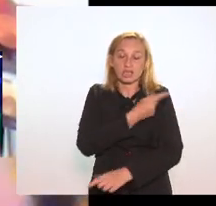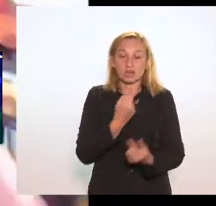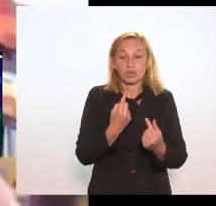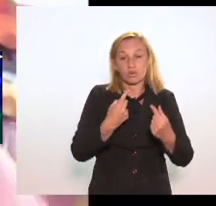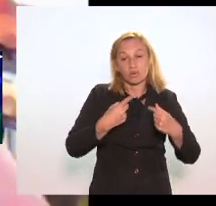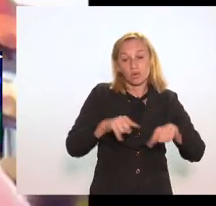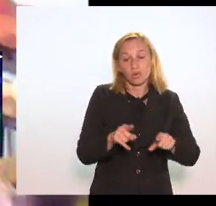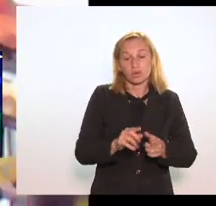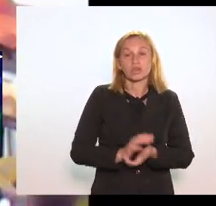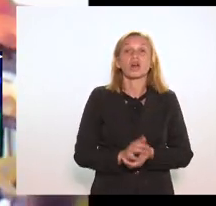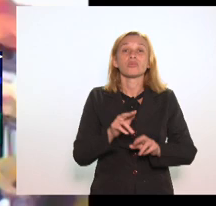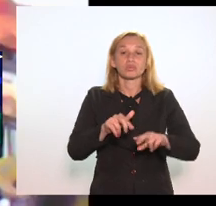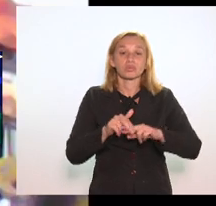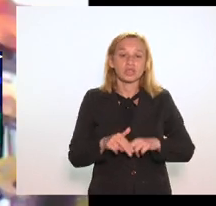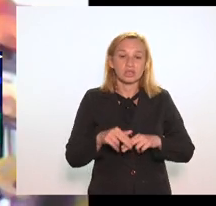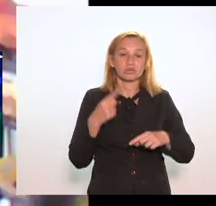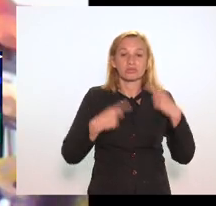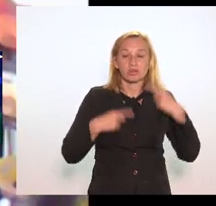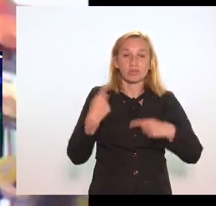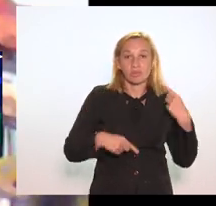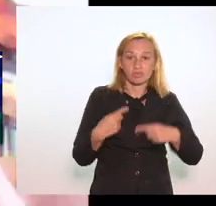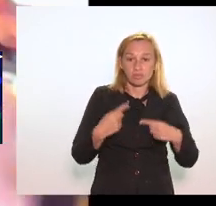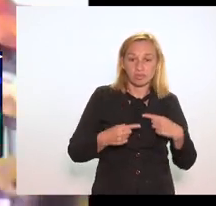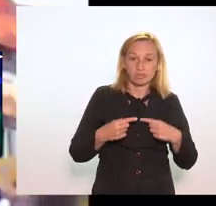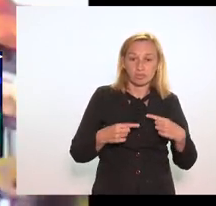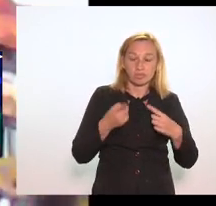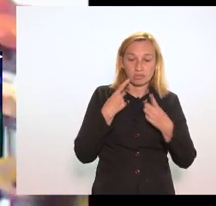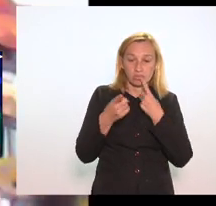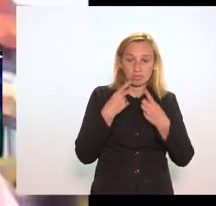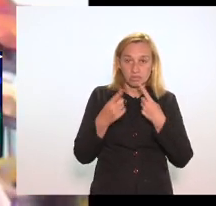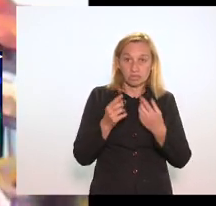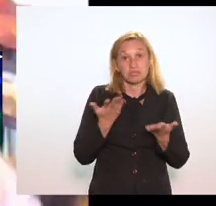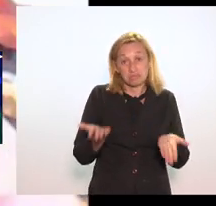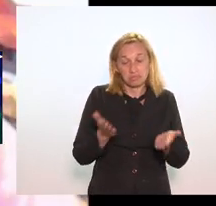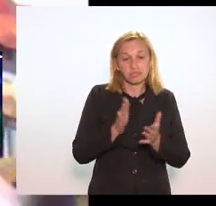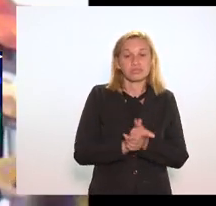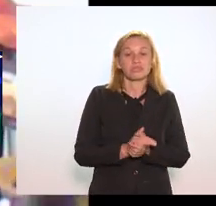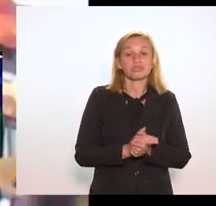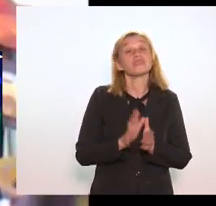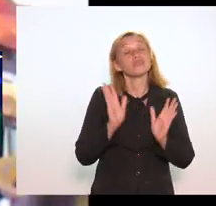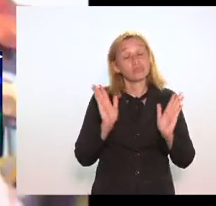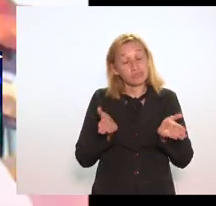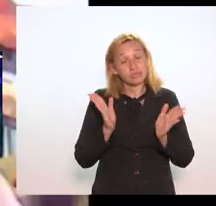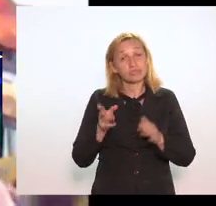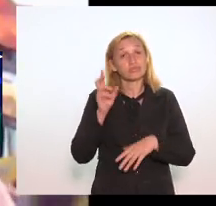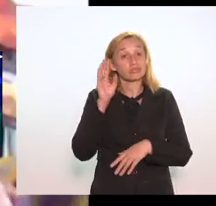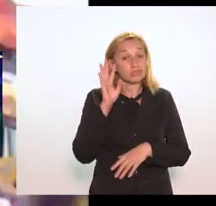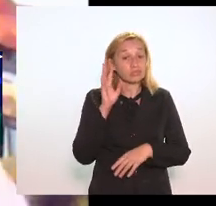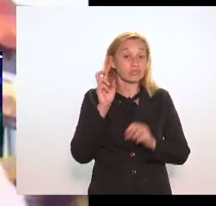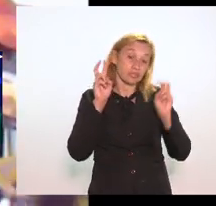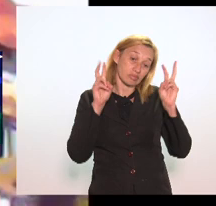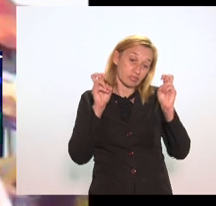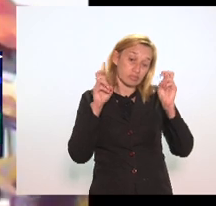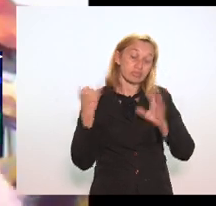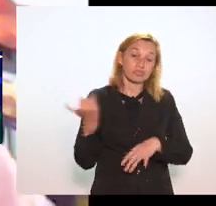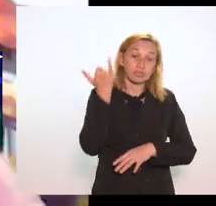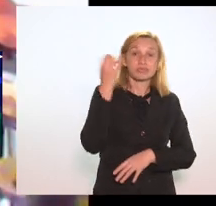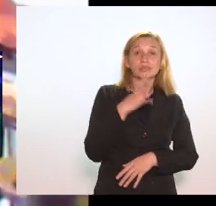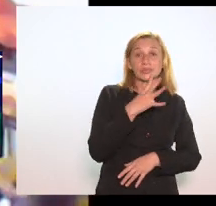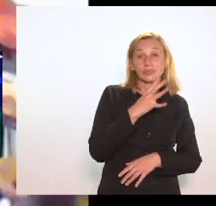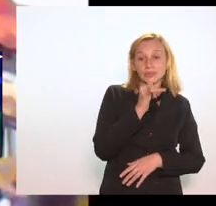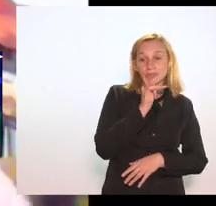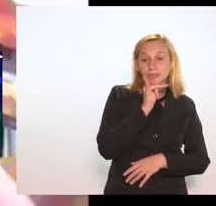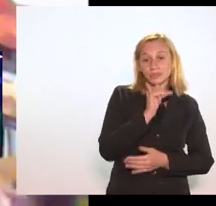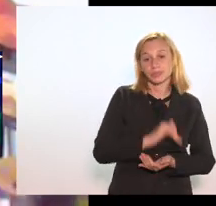é por isso que esse debate acaba politizado é evidente que existem questões e também são muito importantes como por